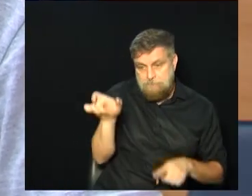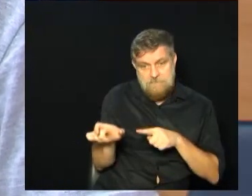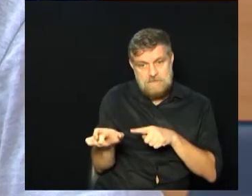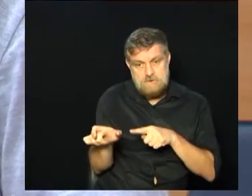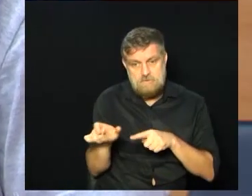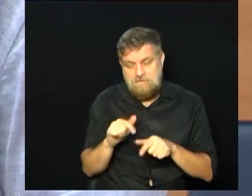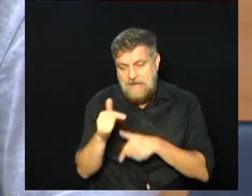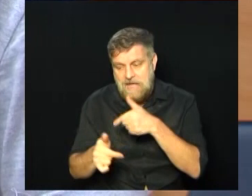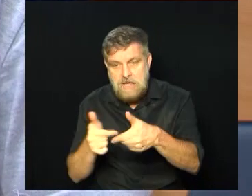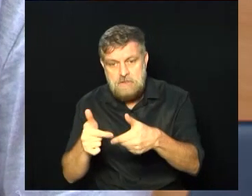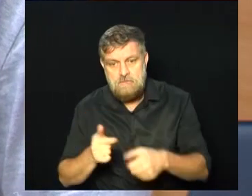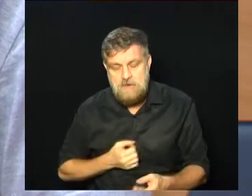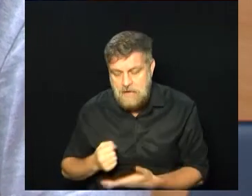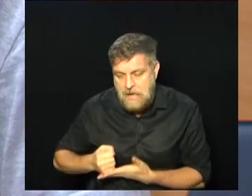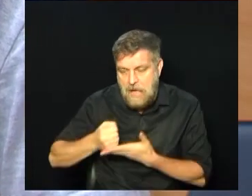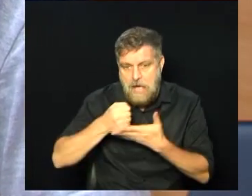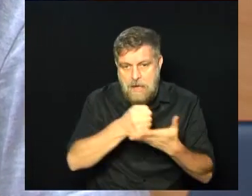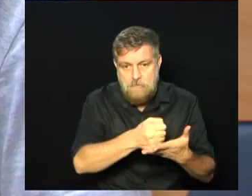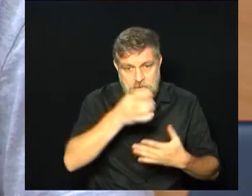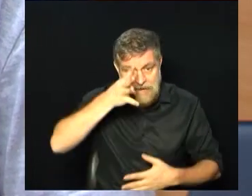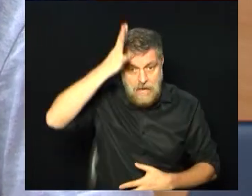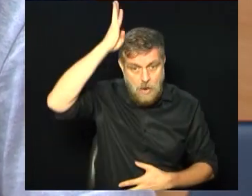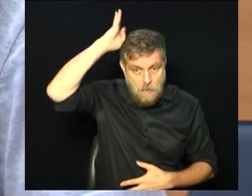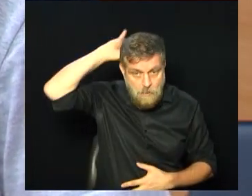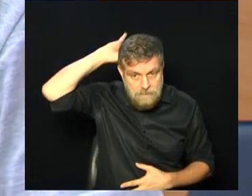vai atuar auxiliando o bombeiro